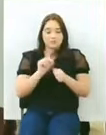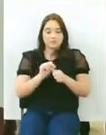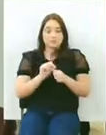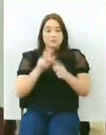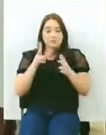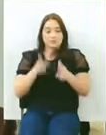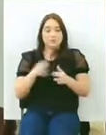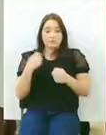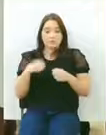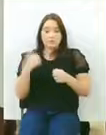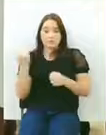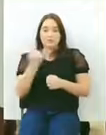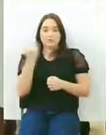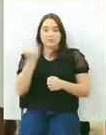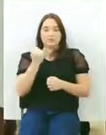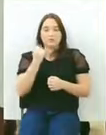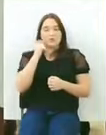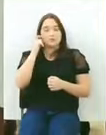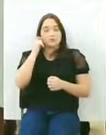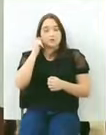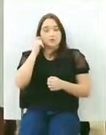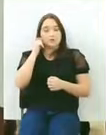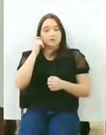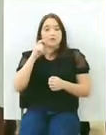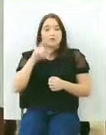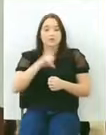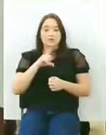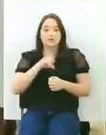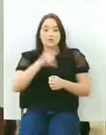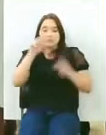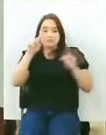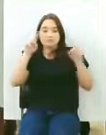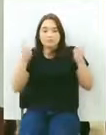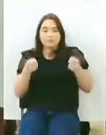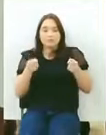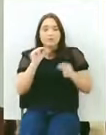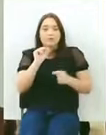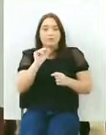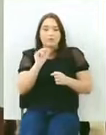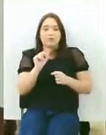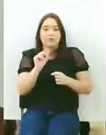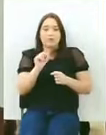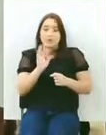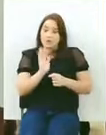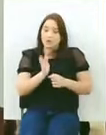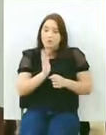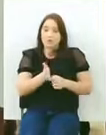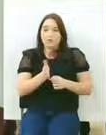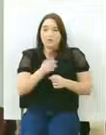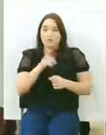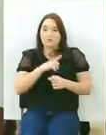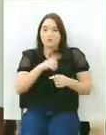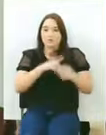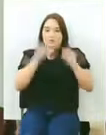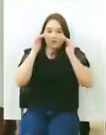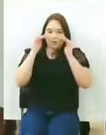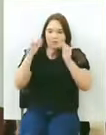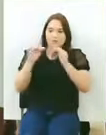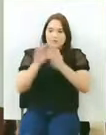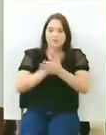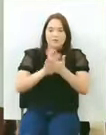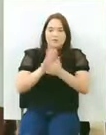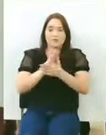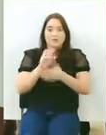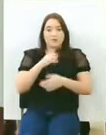E assim, é importante abrir aqui um parênteses. Cuidado quando você desobedece, quando você